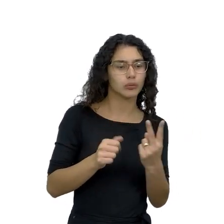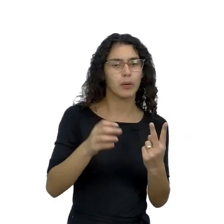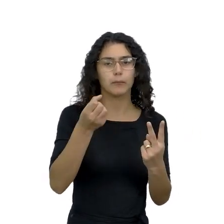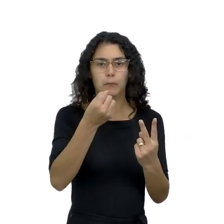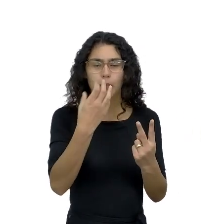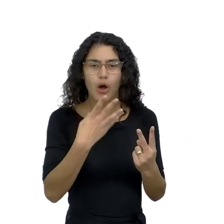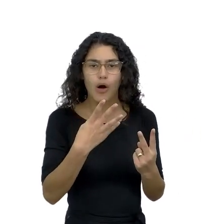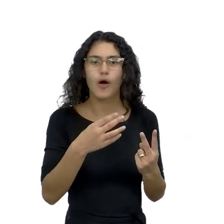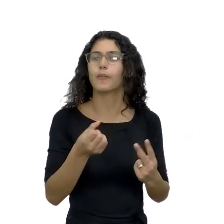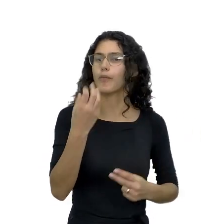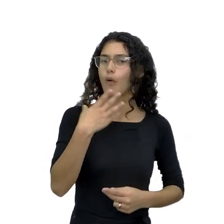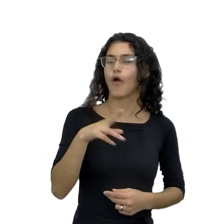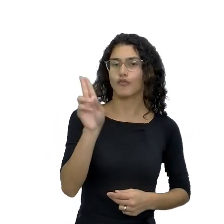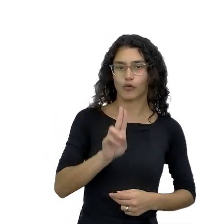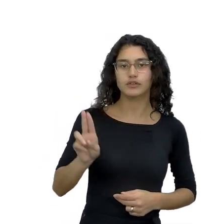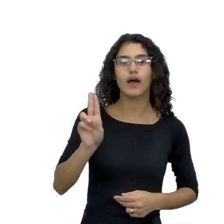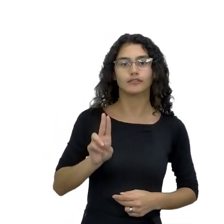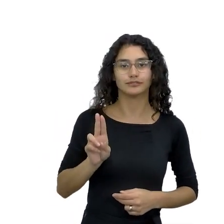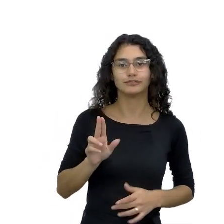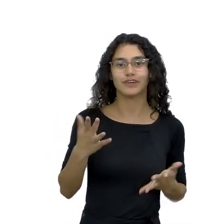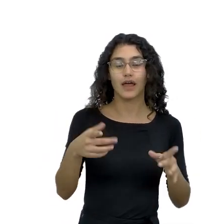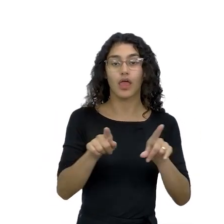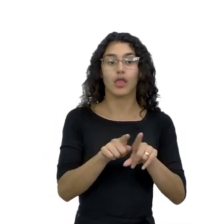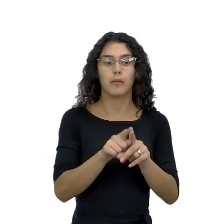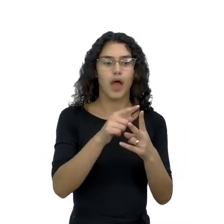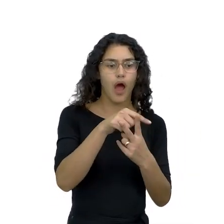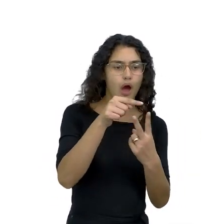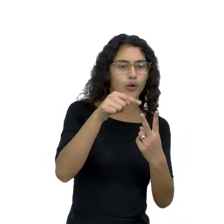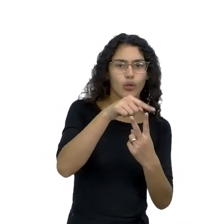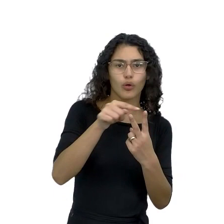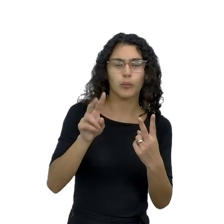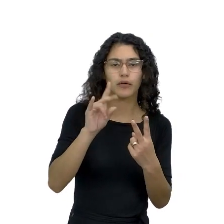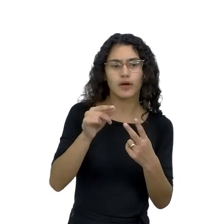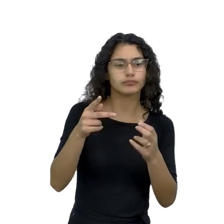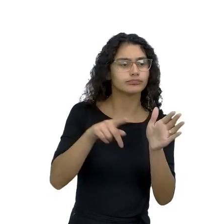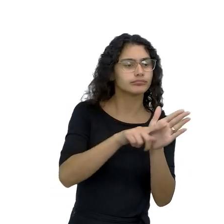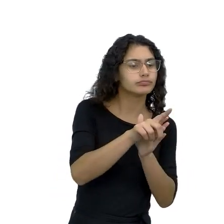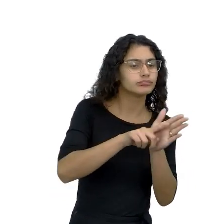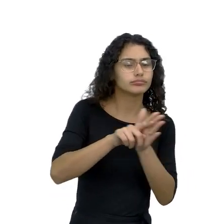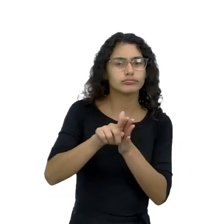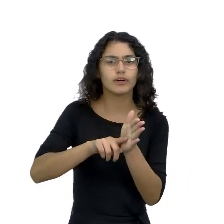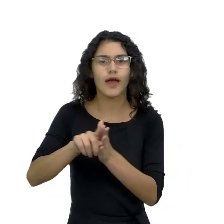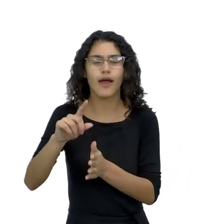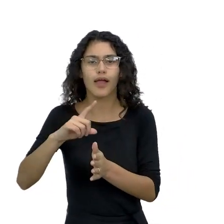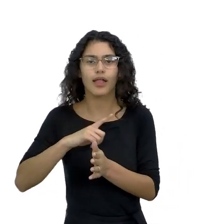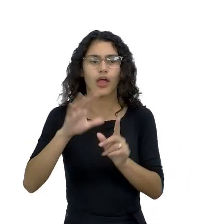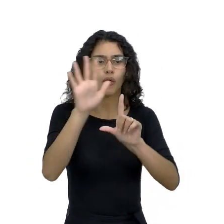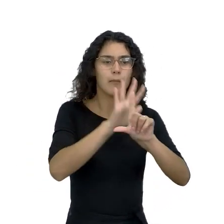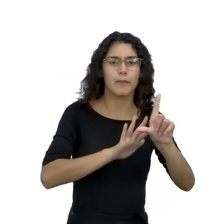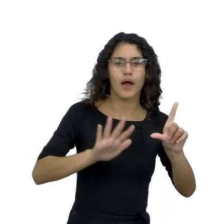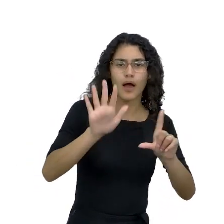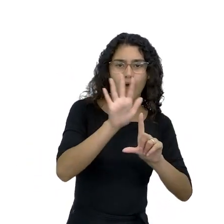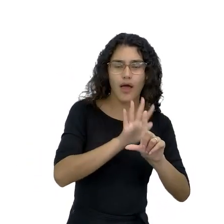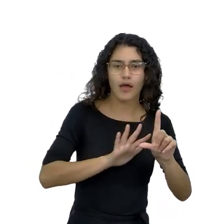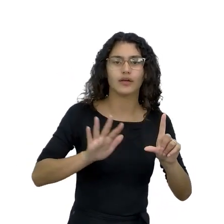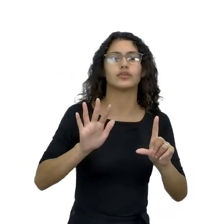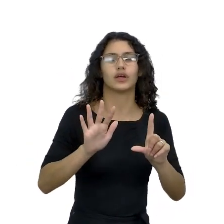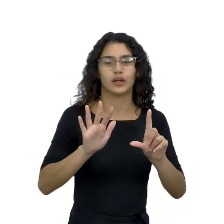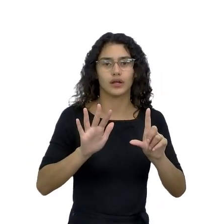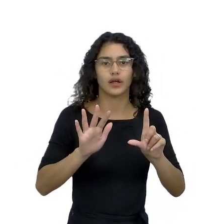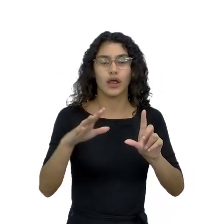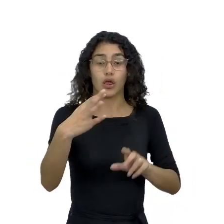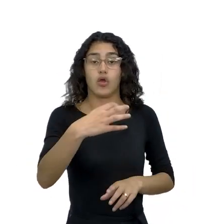Legal, vamos usar essas duplas. E essas duplas vão investigar a partir de imagens